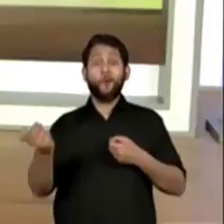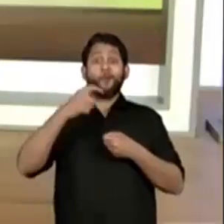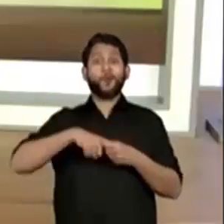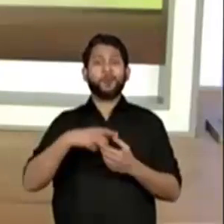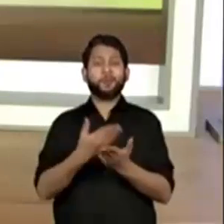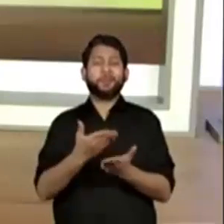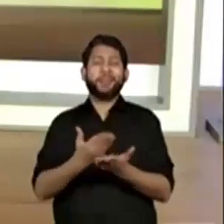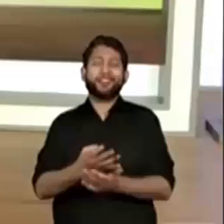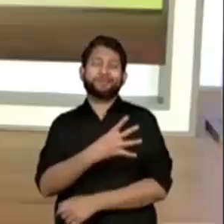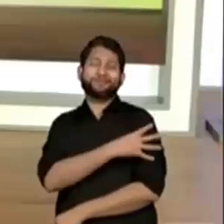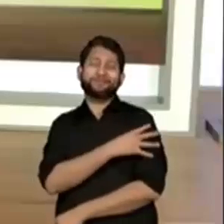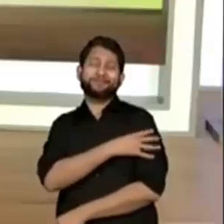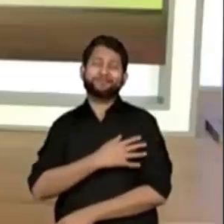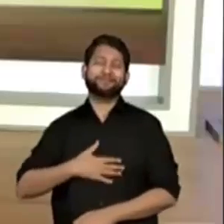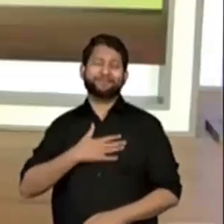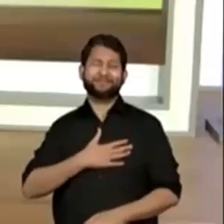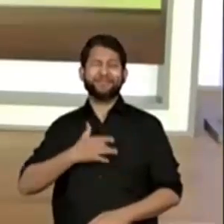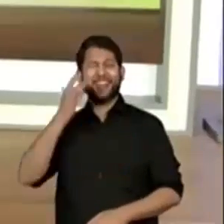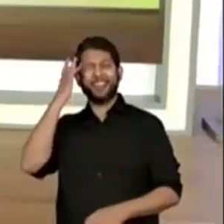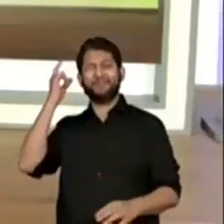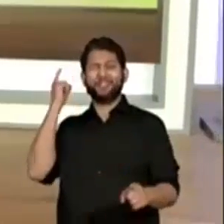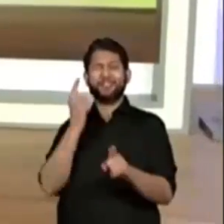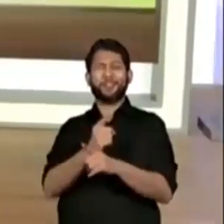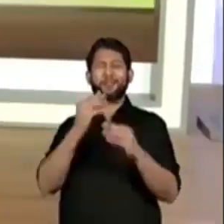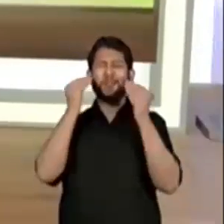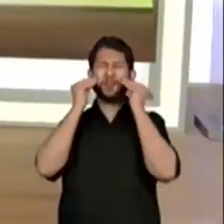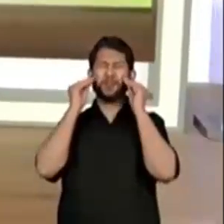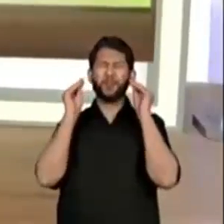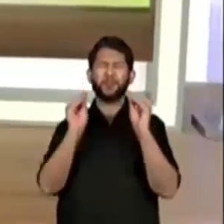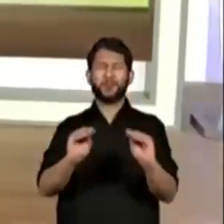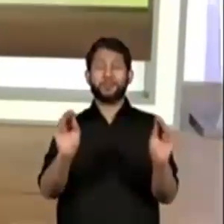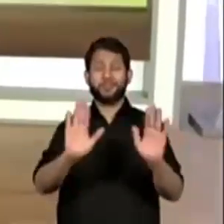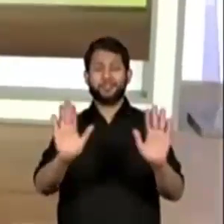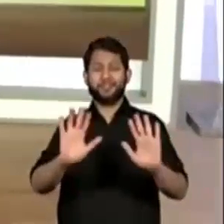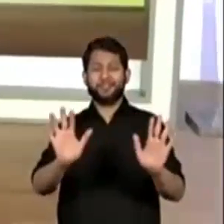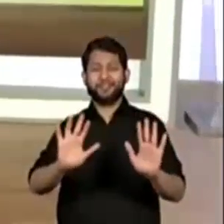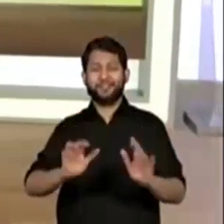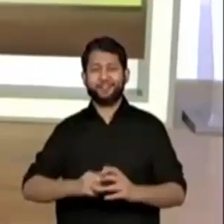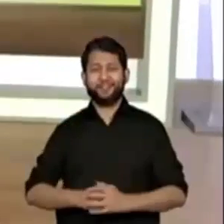Eu espero que vocês tenham gostado. Vejo vocês amanhã. Beijão. Tchau, tchau.